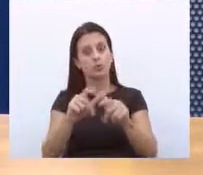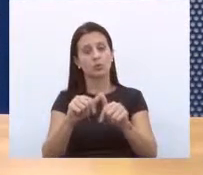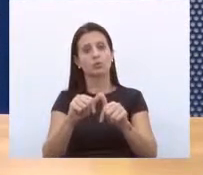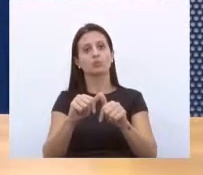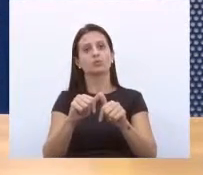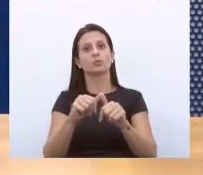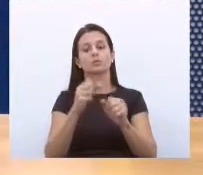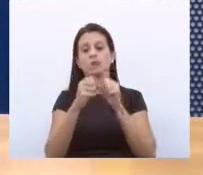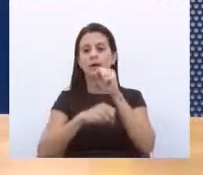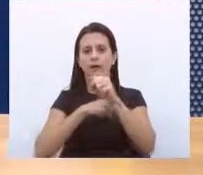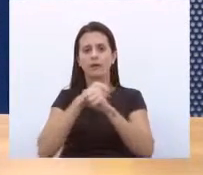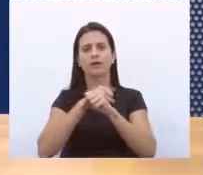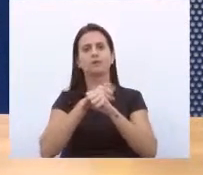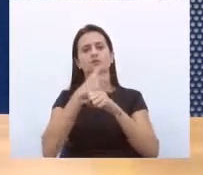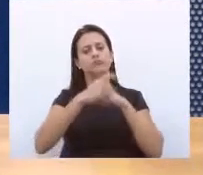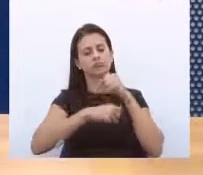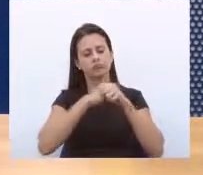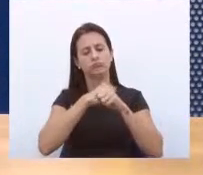em todos os anos nós